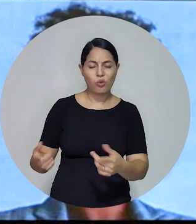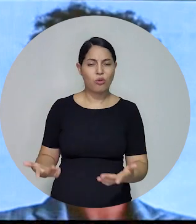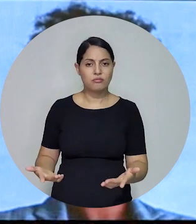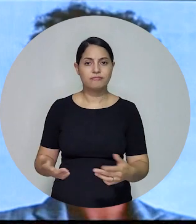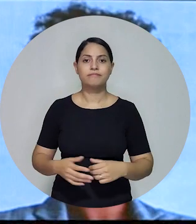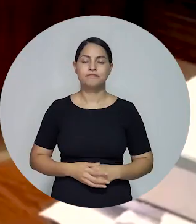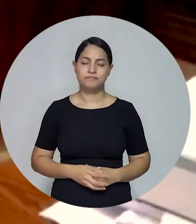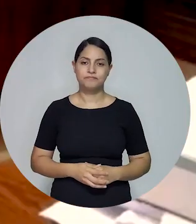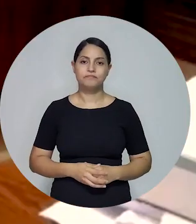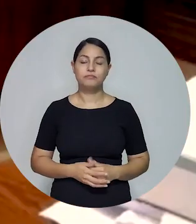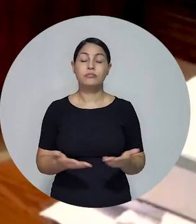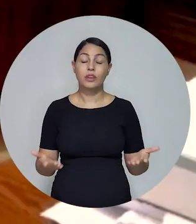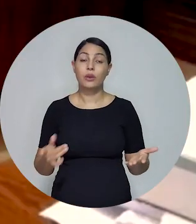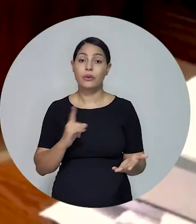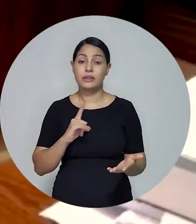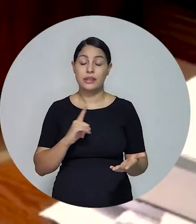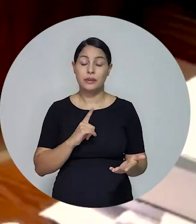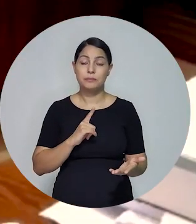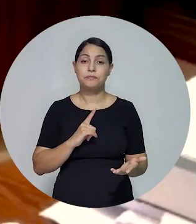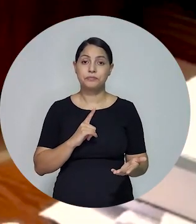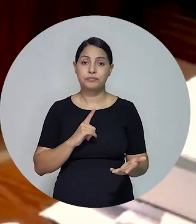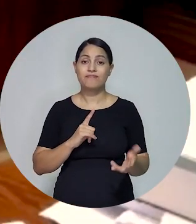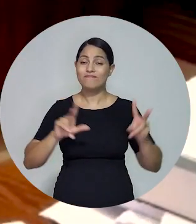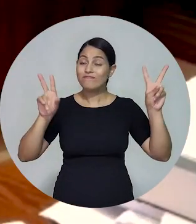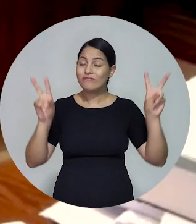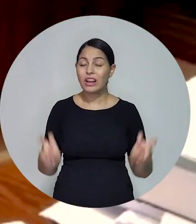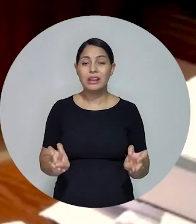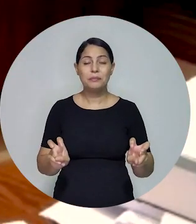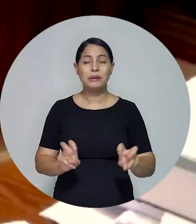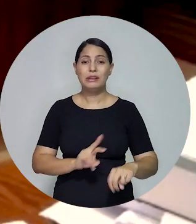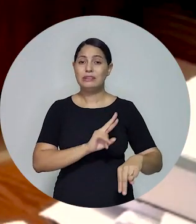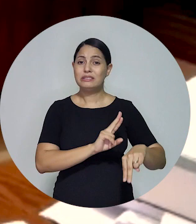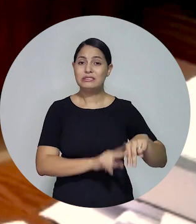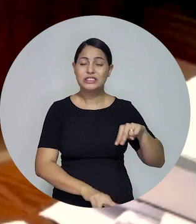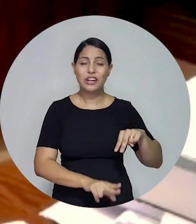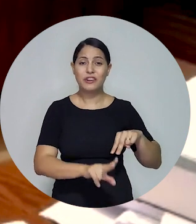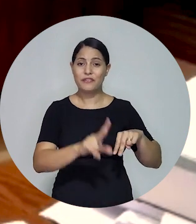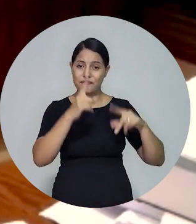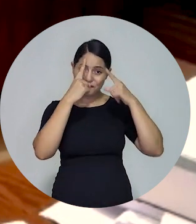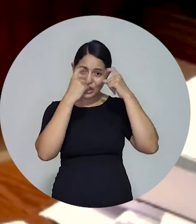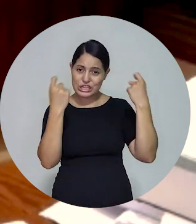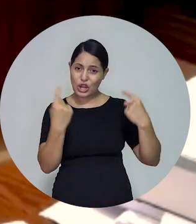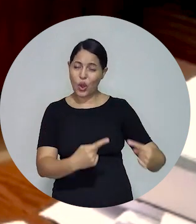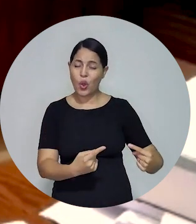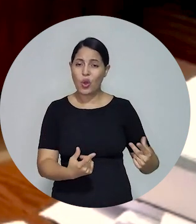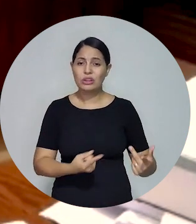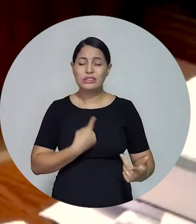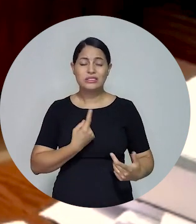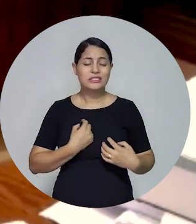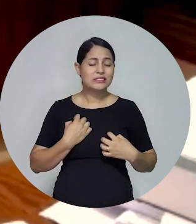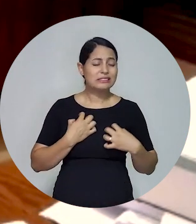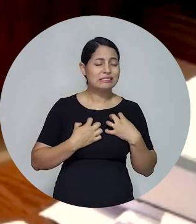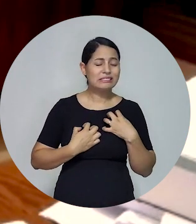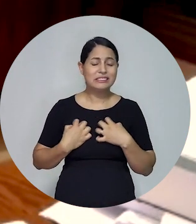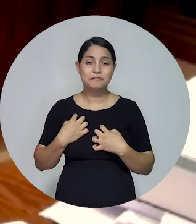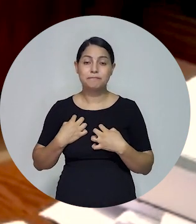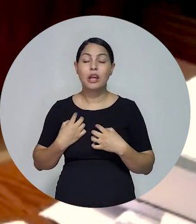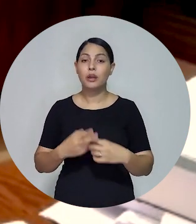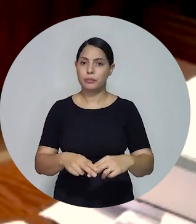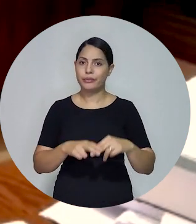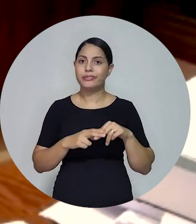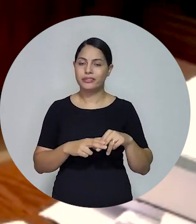processo de violência política. As questões de gênero, que são temas que nos inquietam, e a gente sempre procurando a melhor